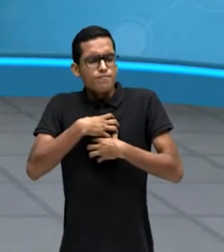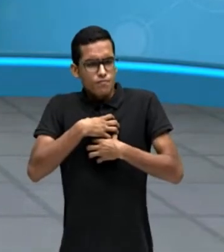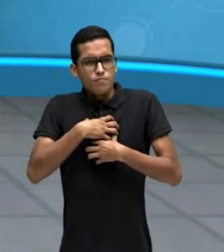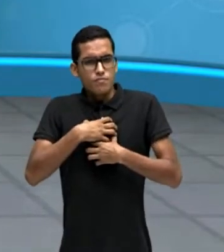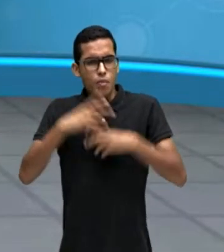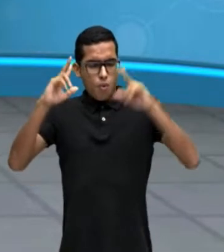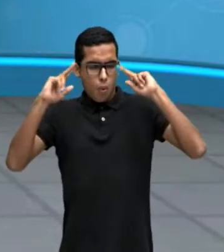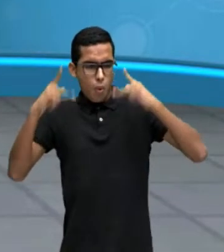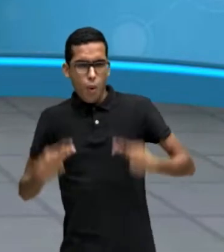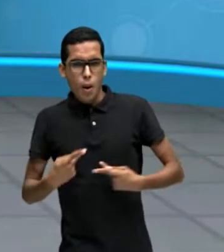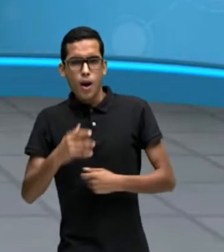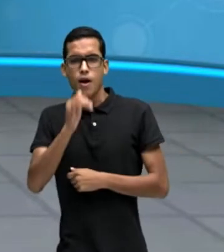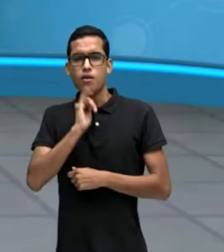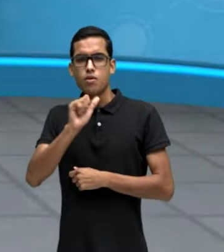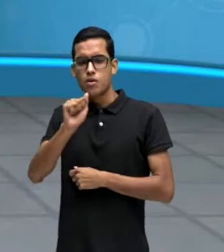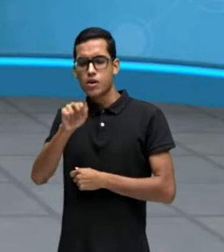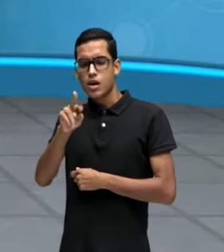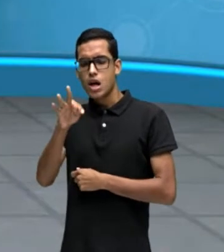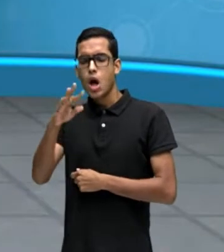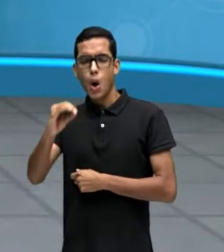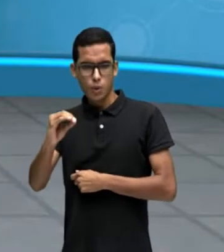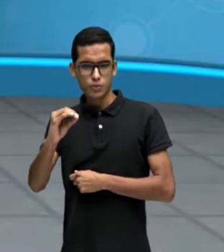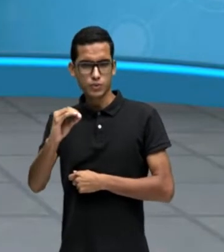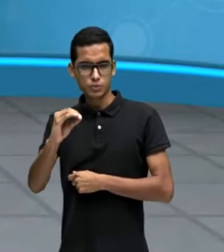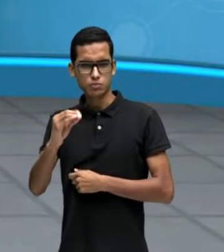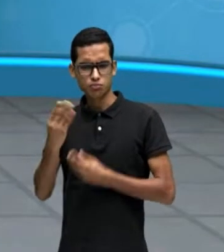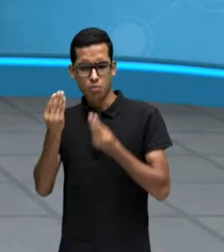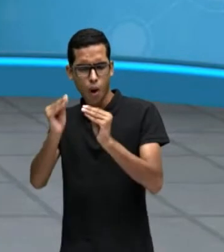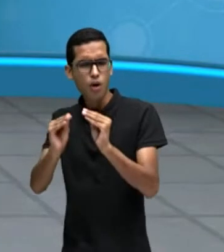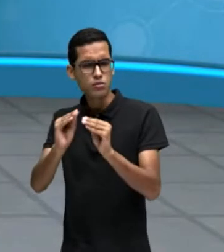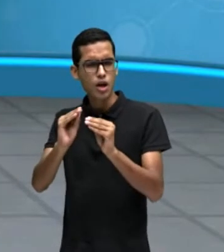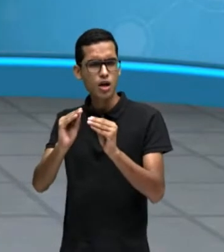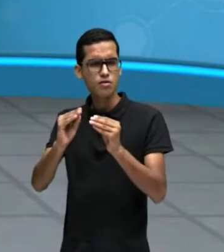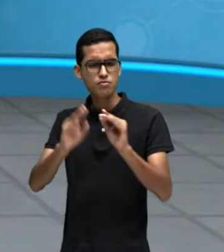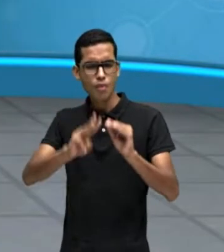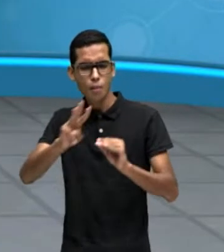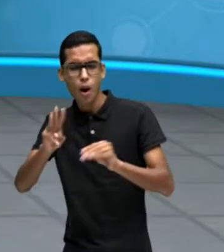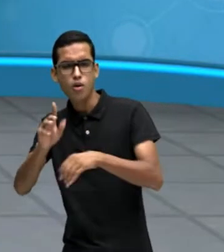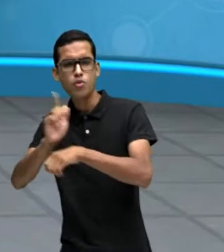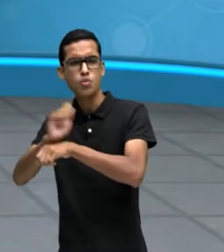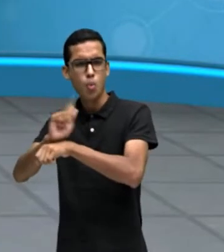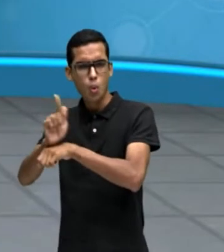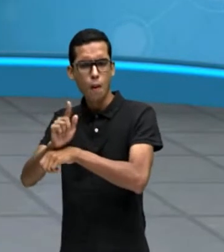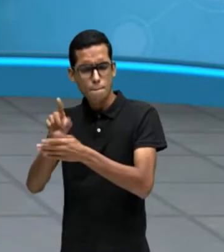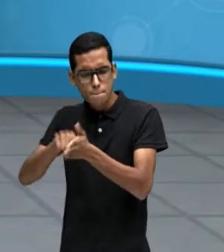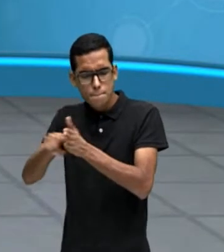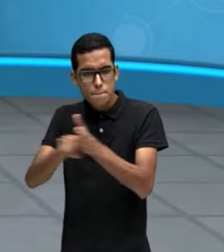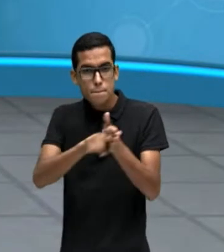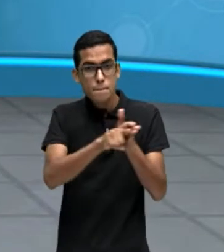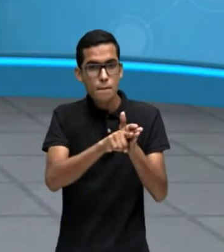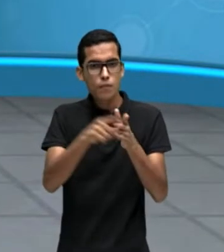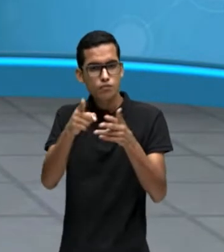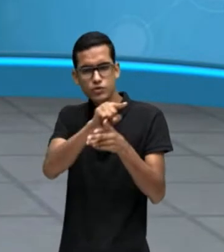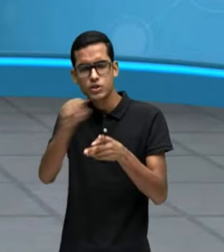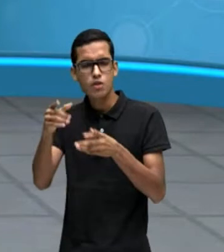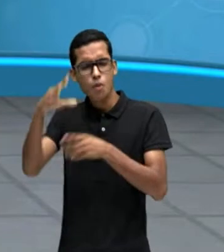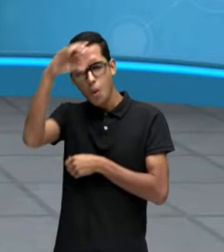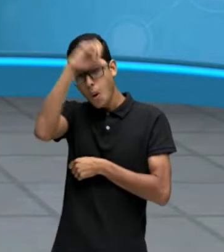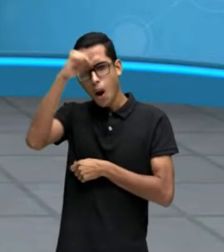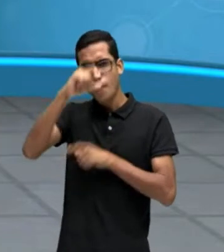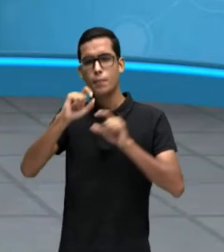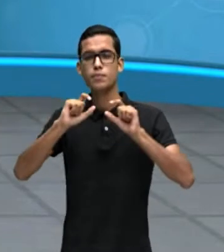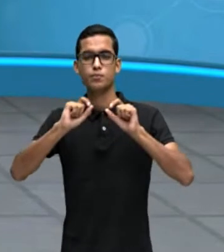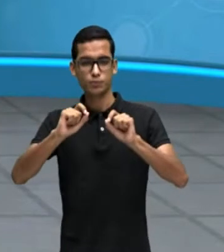auto. Por exemplo, o Auto da Compadecida, que é um dos autos muito famosos aqui no Brasil. Então, vocês vão entender que ele sempre tenta trazer